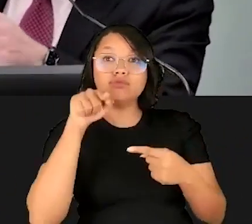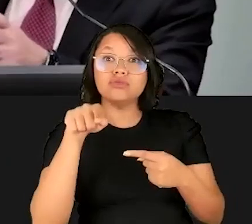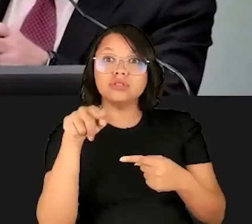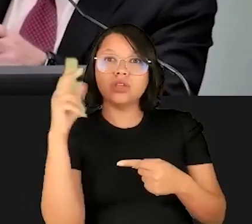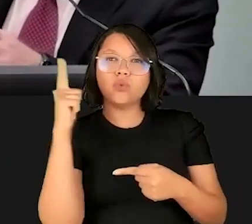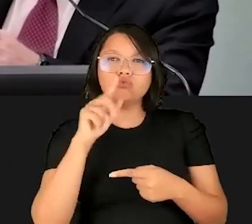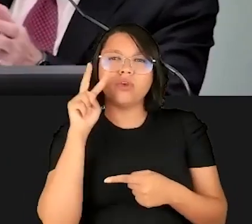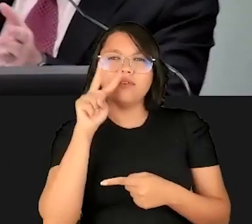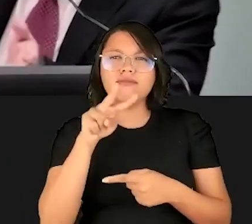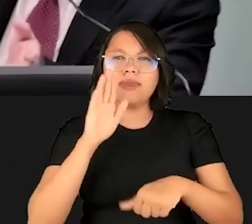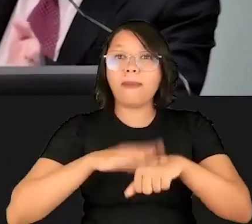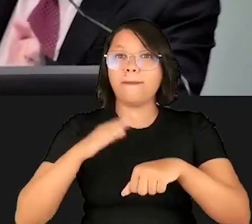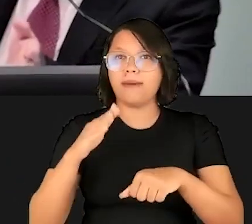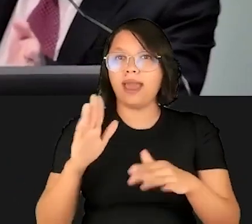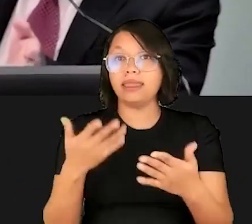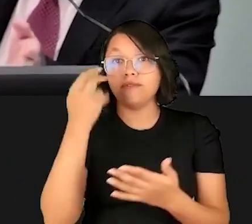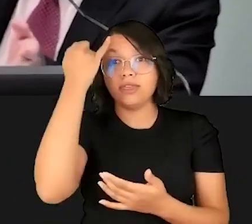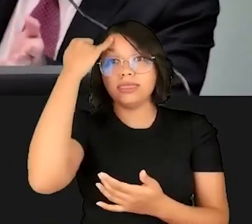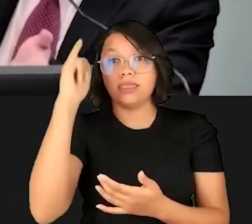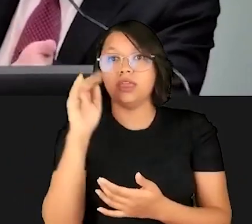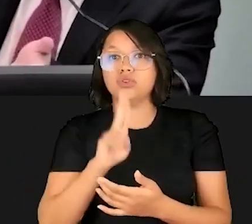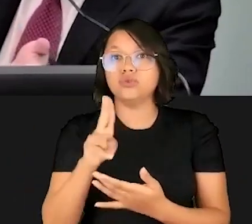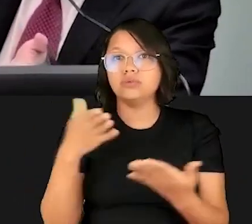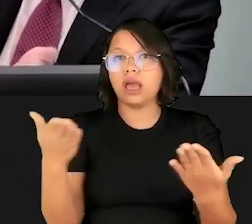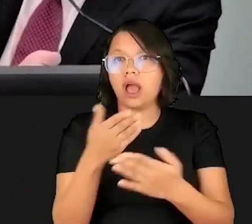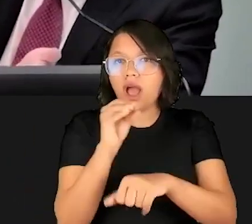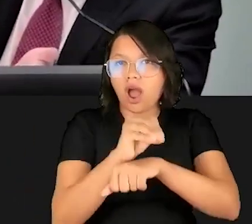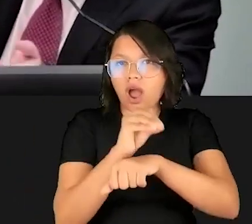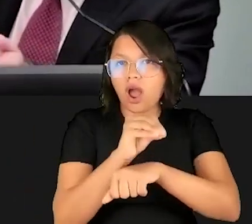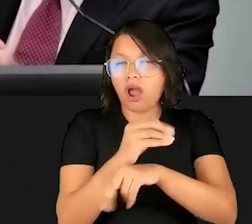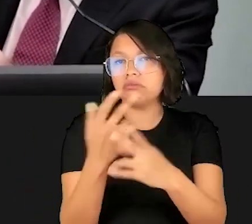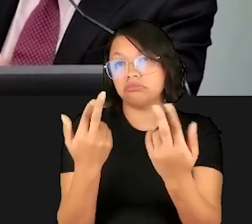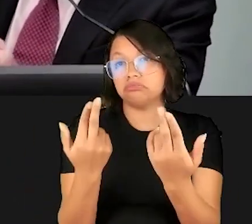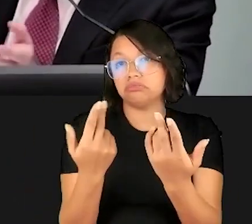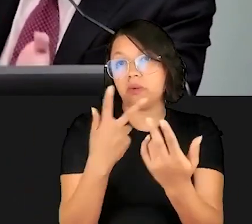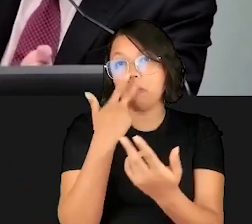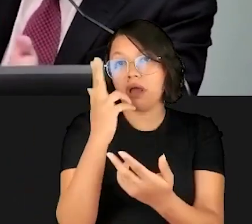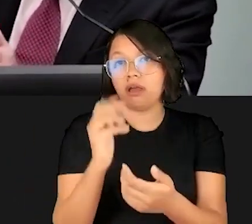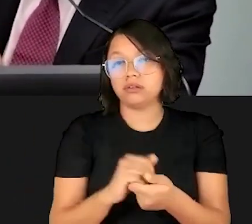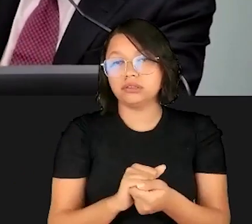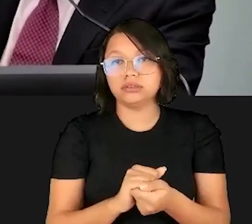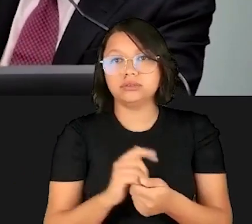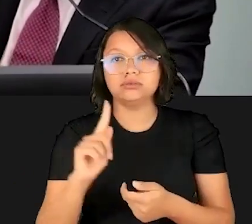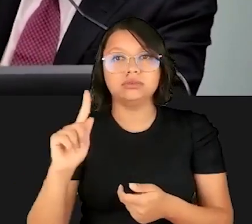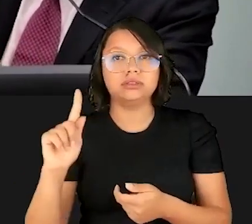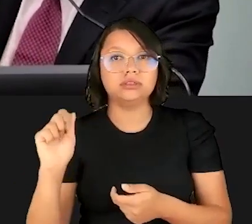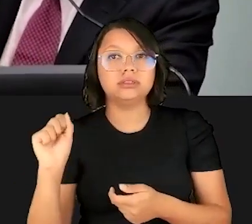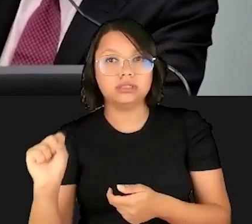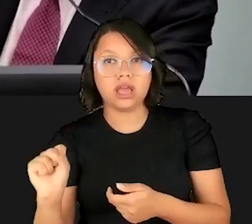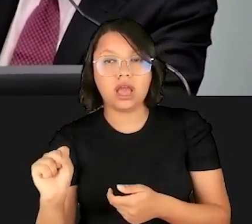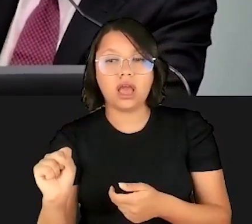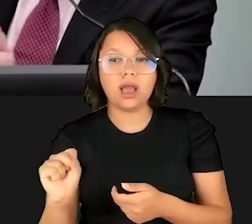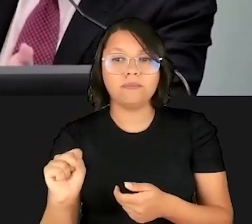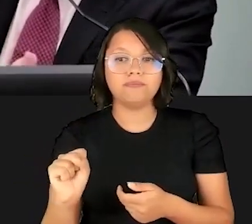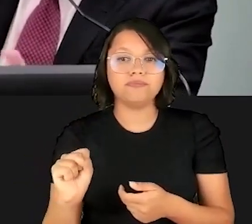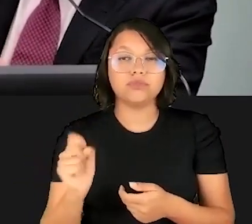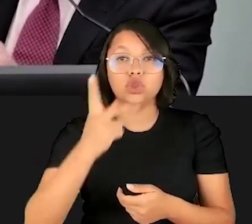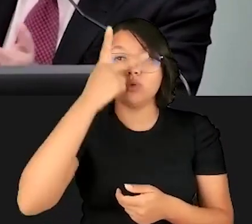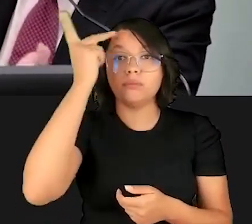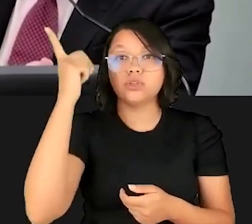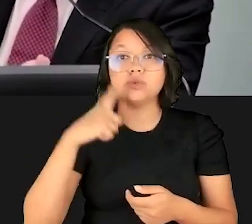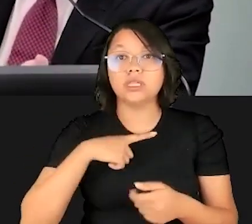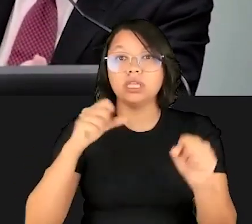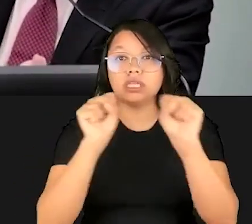Ele teve a ideia de usar esse tratamento, então, esse mesmo, um análogo desse gás, algo similar ao gás, num paciente que tivesse o sistema